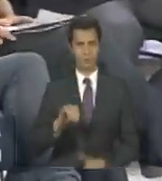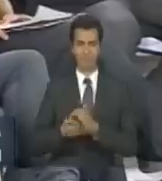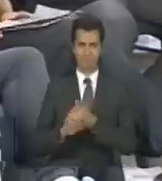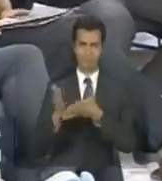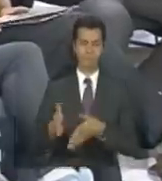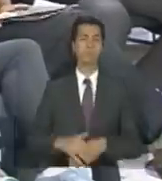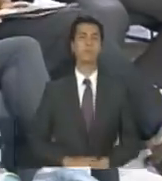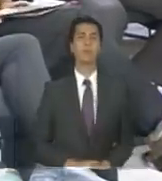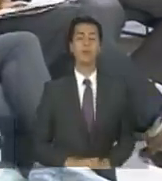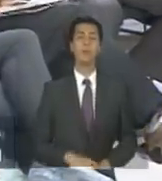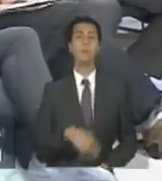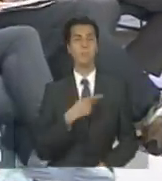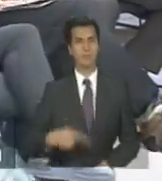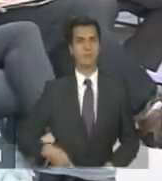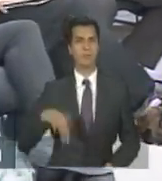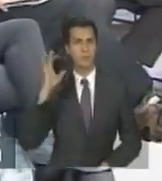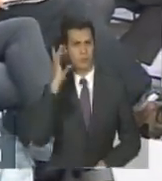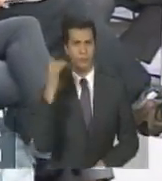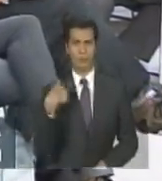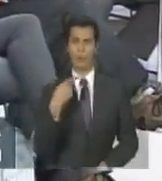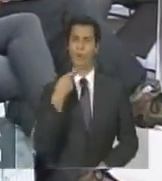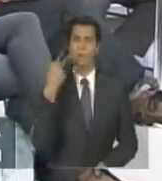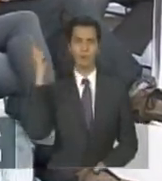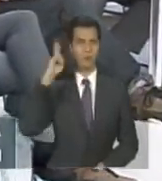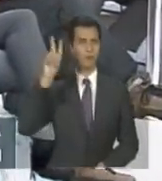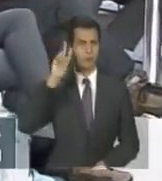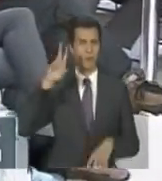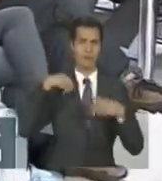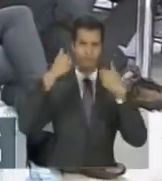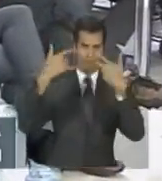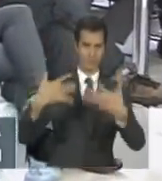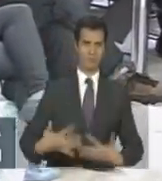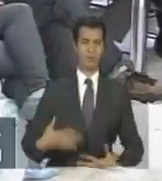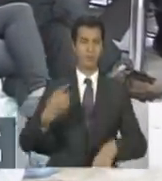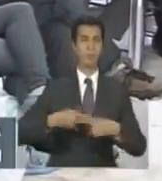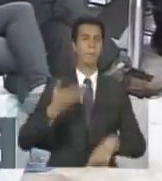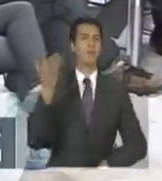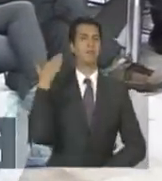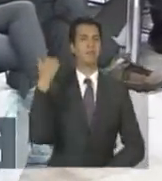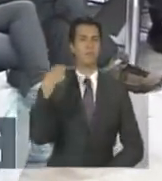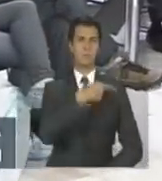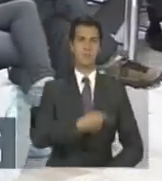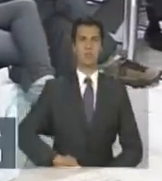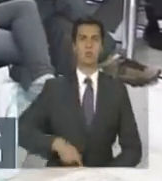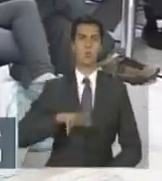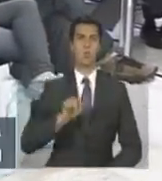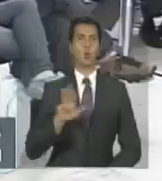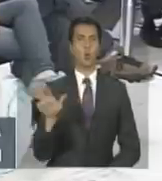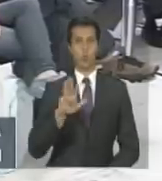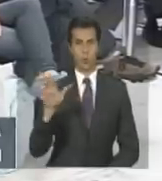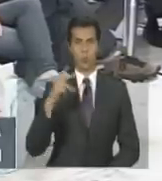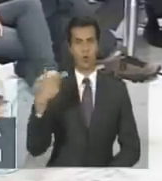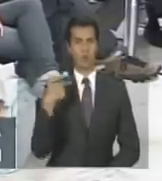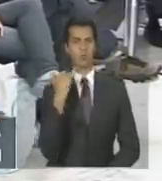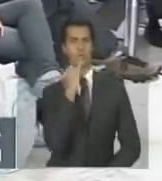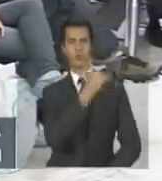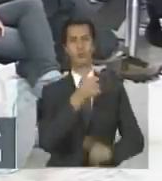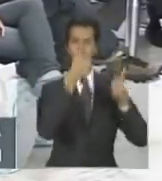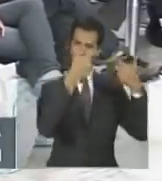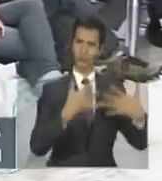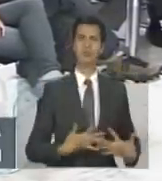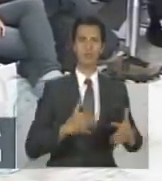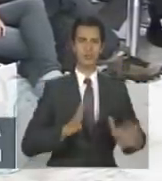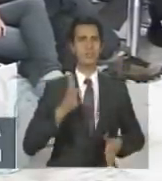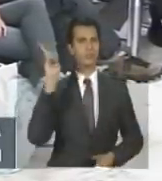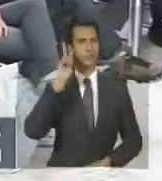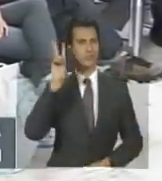a senhora não teve a oportunidade de ouvi-la da vez que eu contei para o presidente Lula, mas nessa véspera